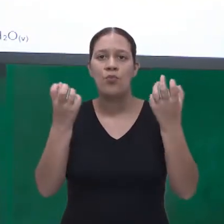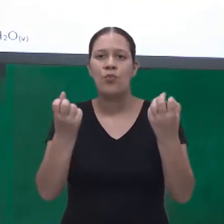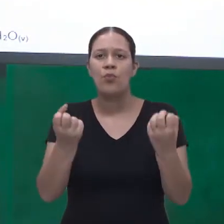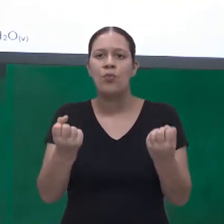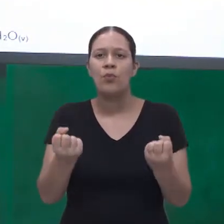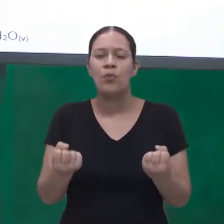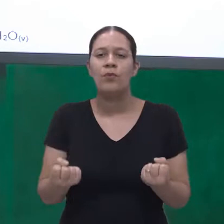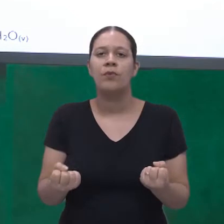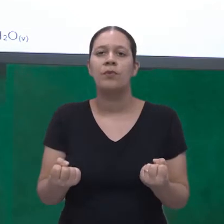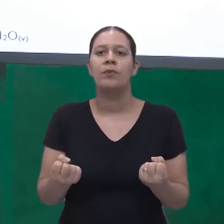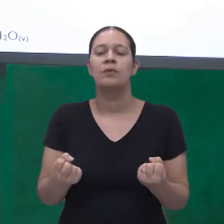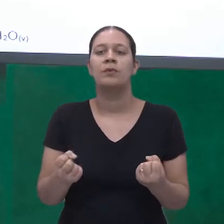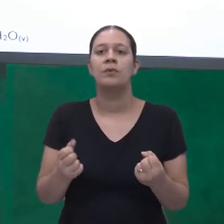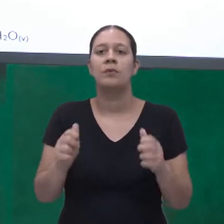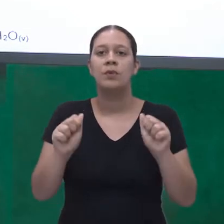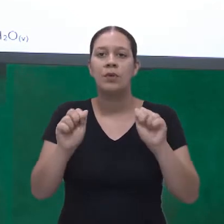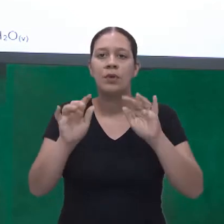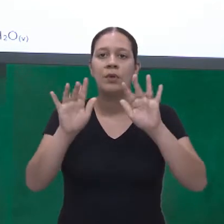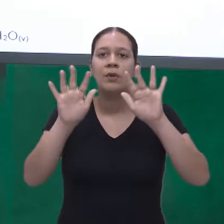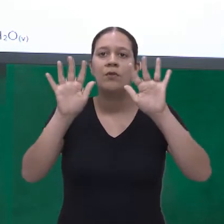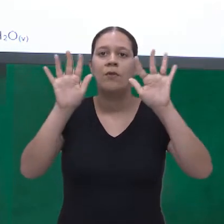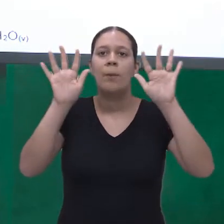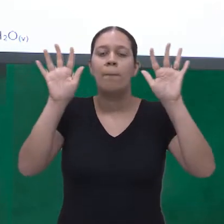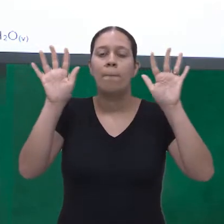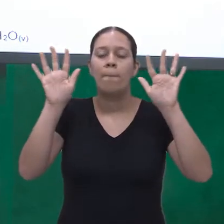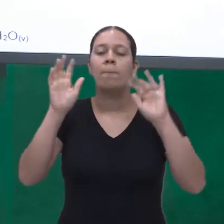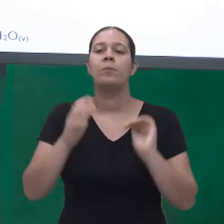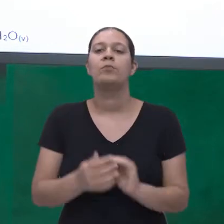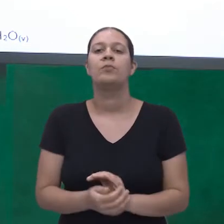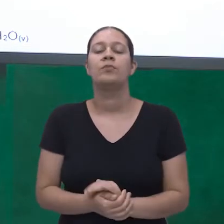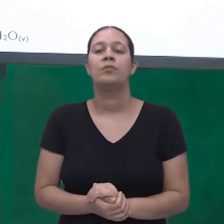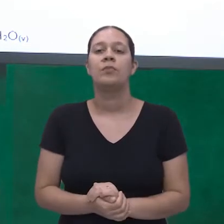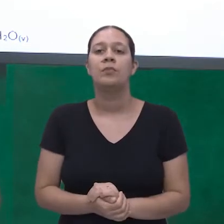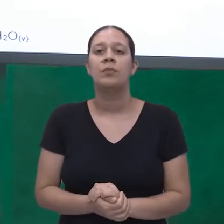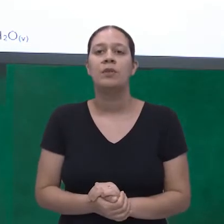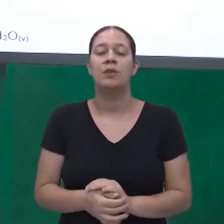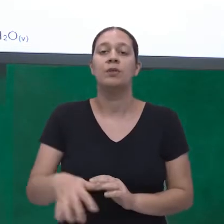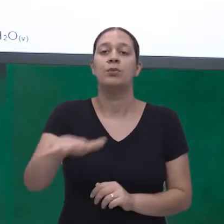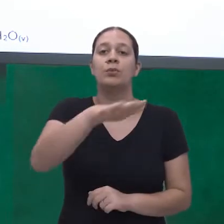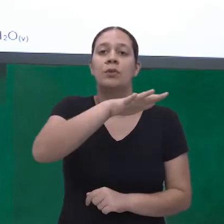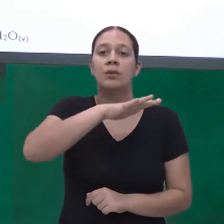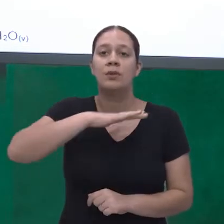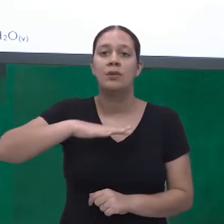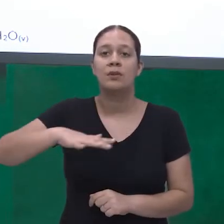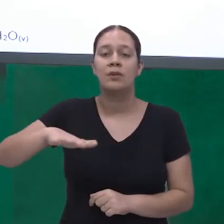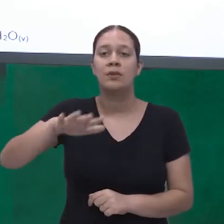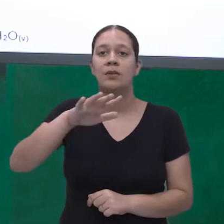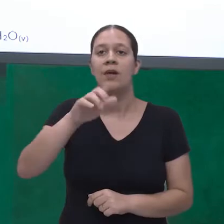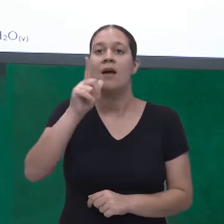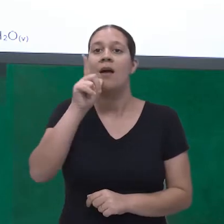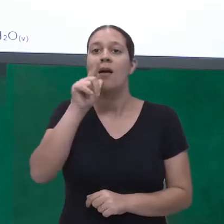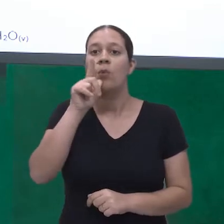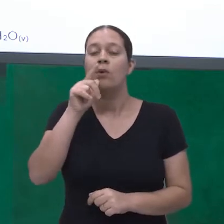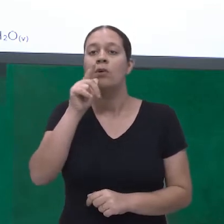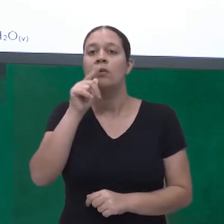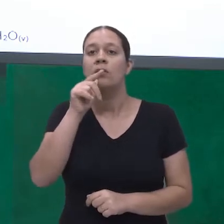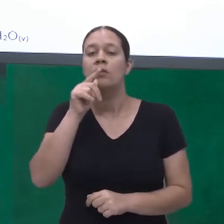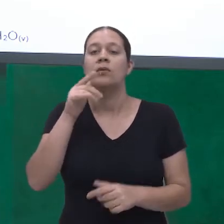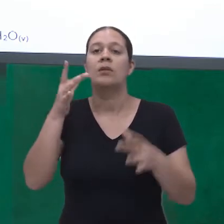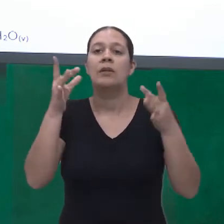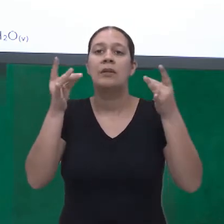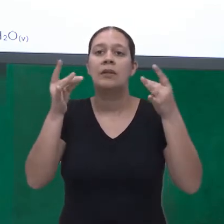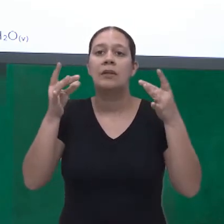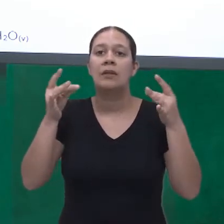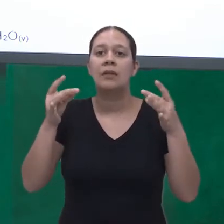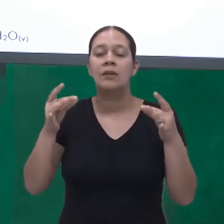o volume do recipiente, do ambiente. A água líquida ela fica ali num copo,